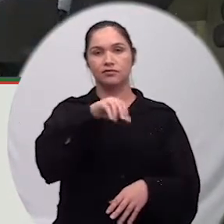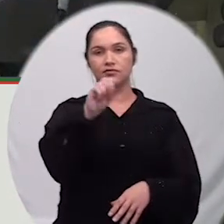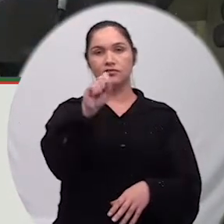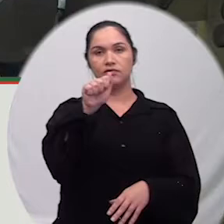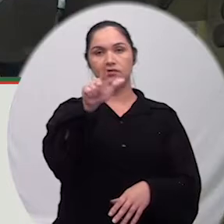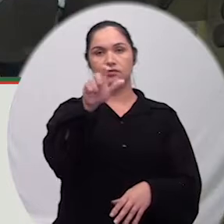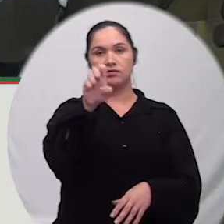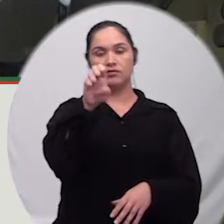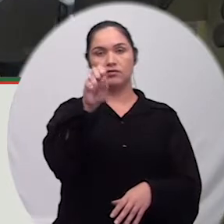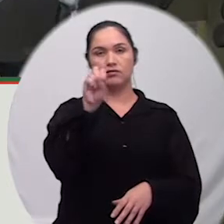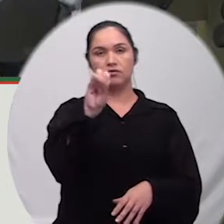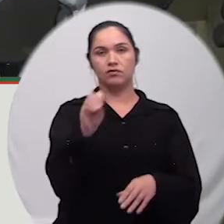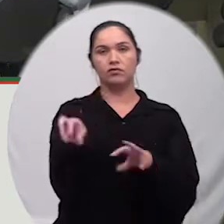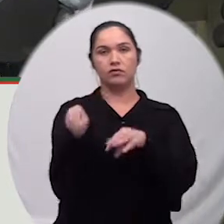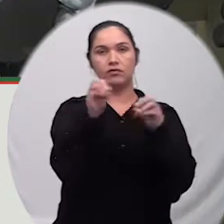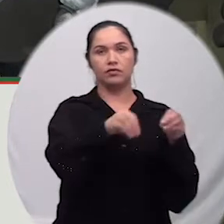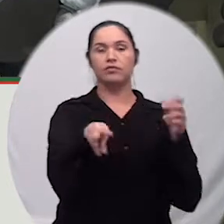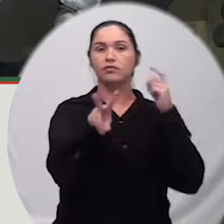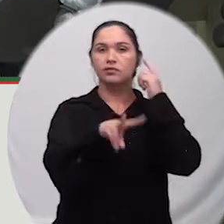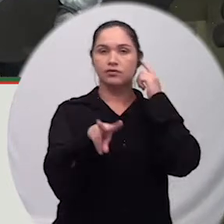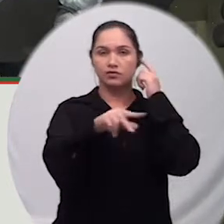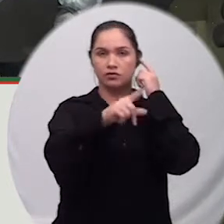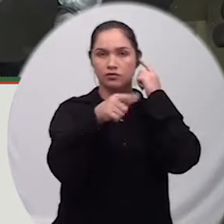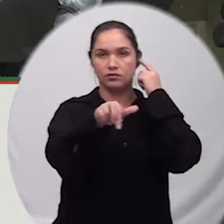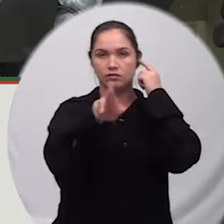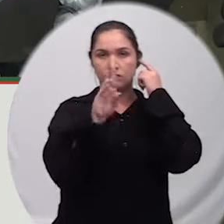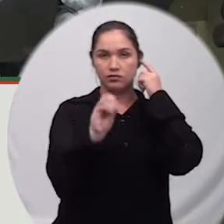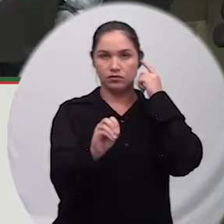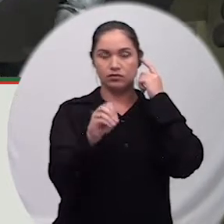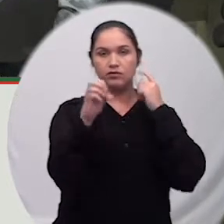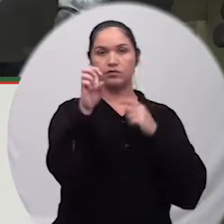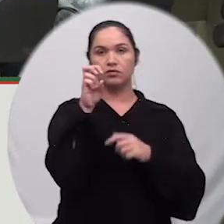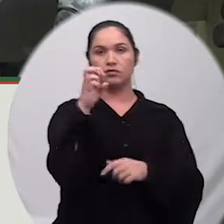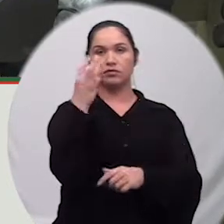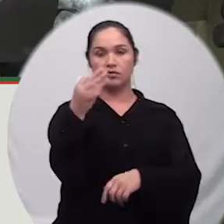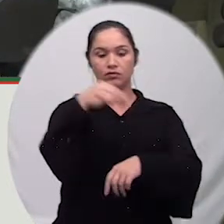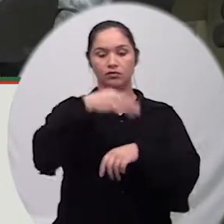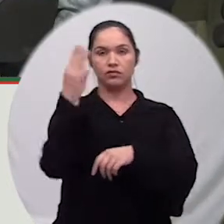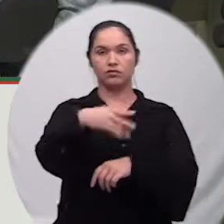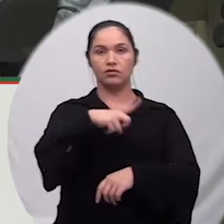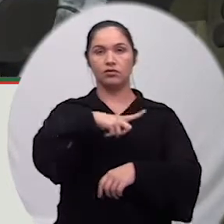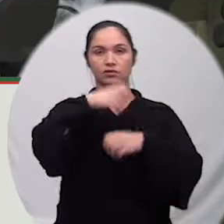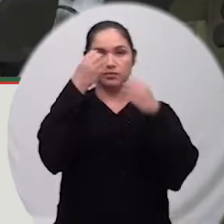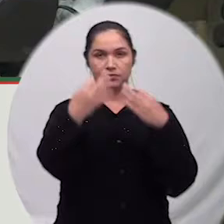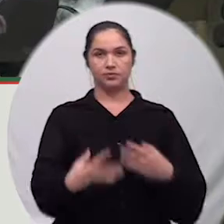Salésio Lima, declina. Com a palavra, vereador Zairo Casagrande. Vossa Excelência dispõe em 3 minutos e 30.